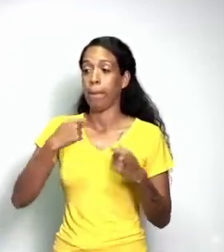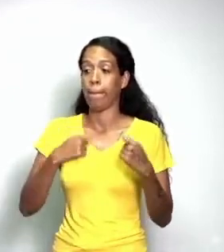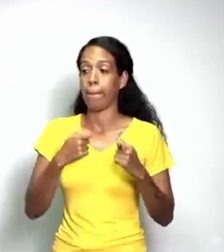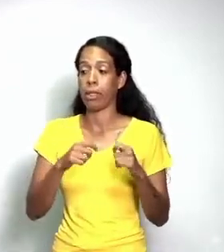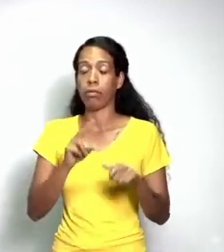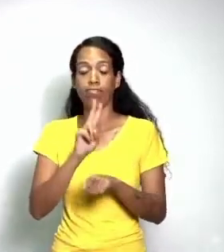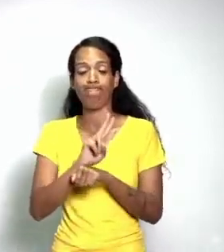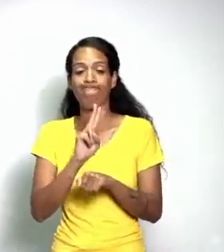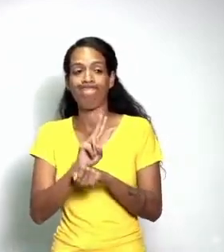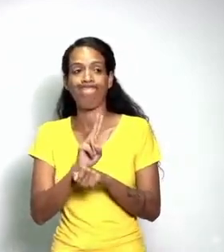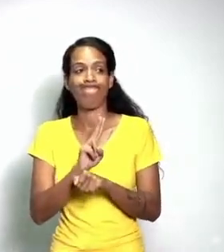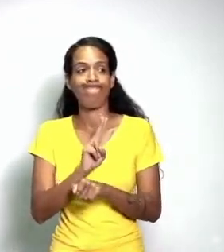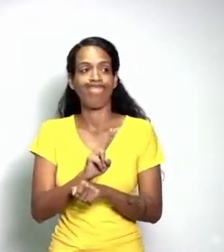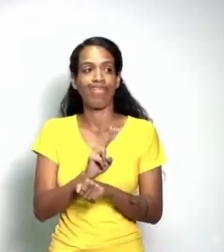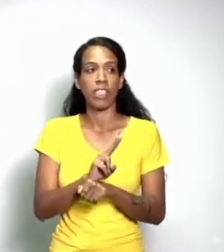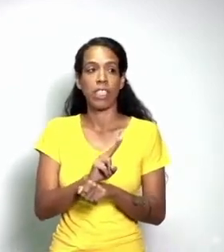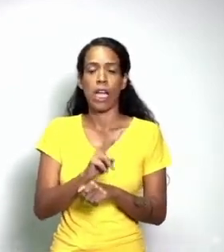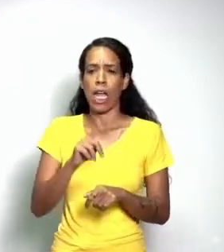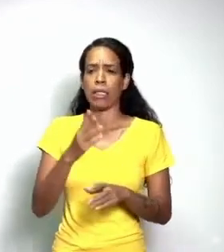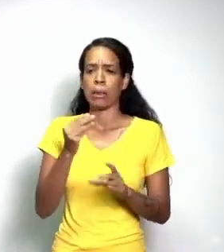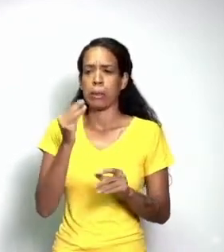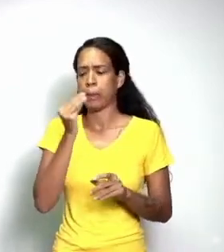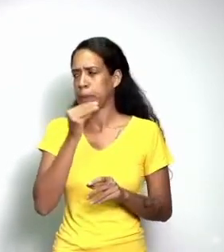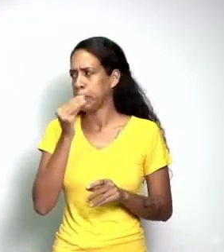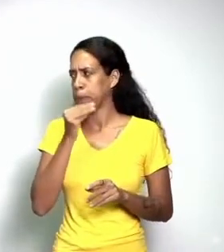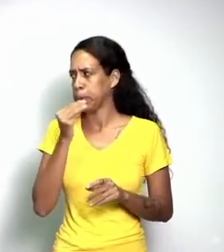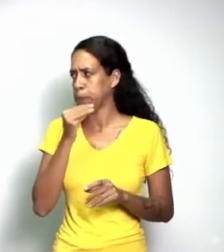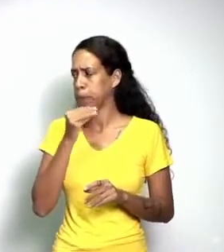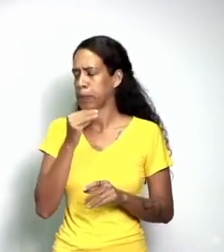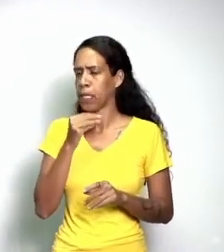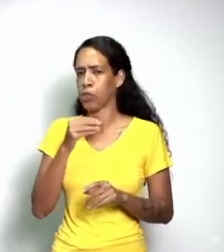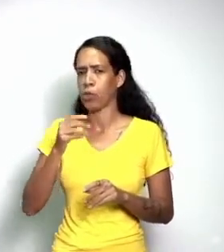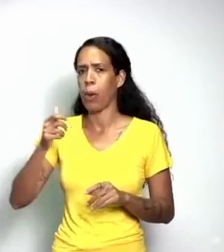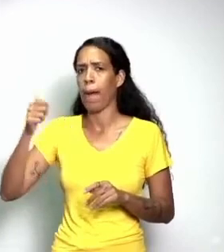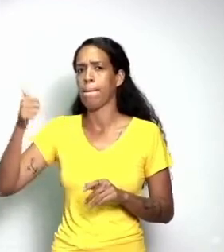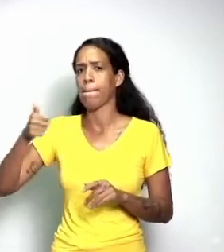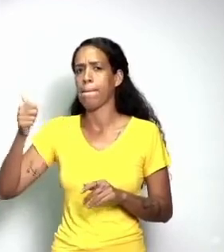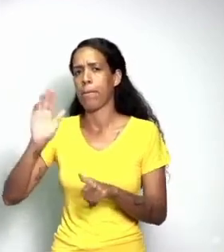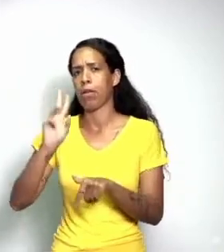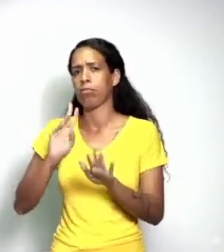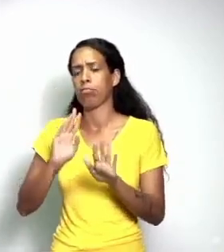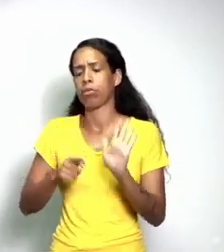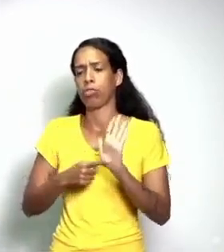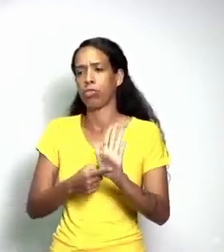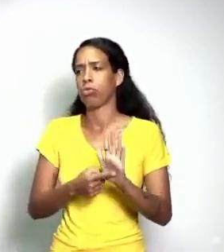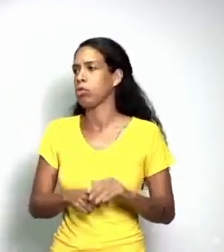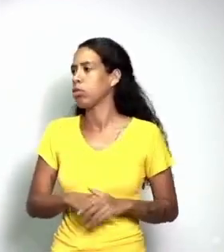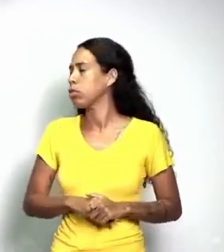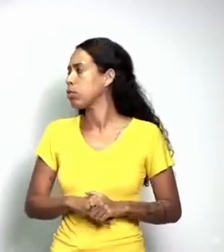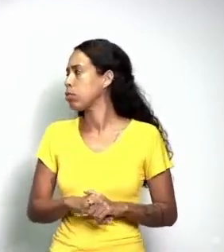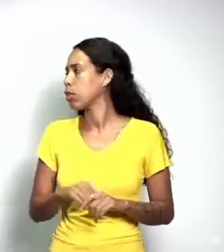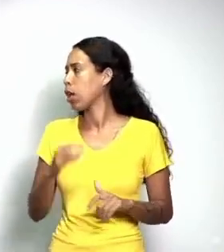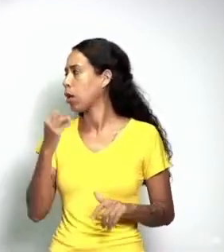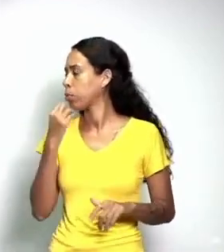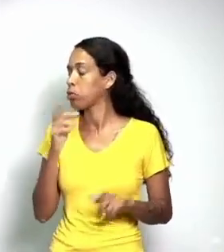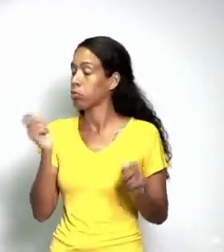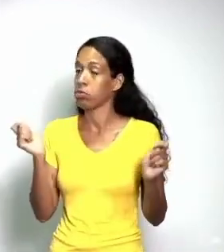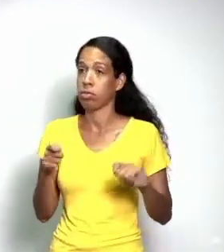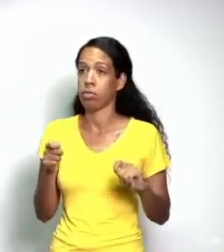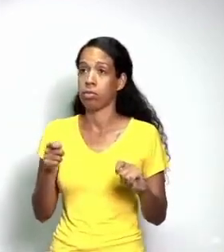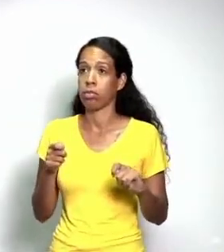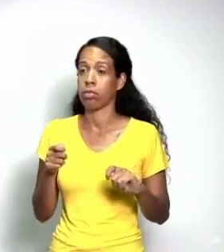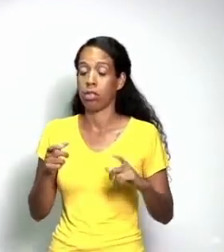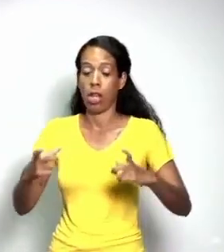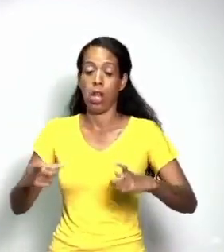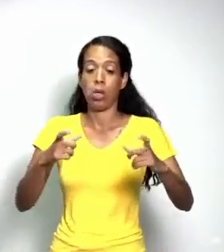ter cuidado com ele, é um dos materiais mais sensíveis que a gente tem na primeira assistência. E é bom que a gente tenha essa possibilidade de deixar ele em